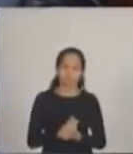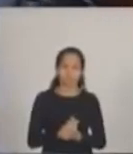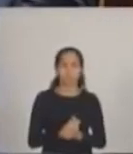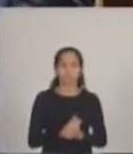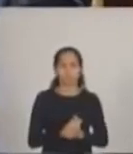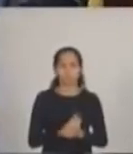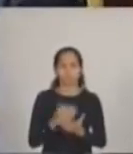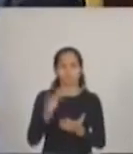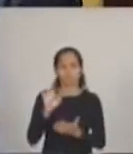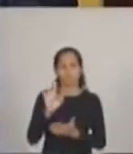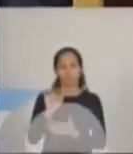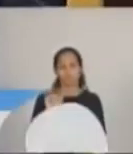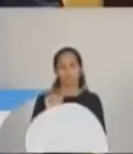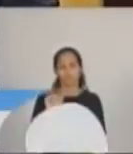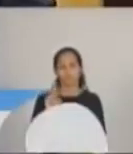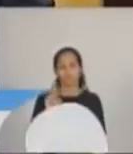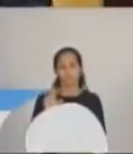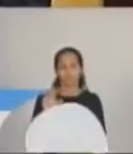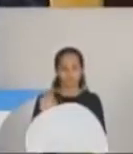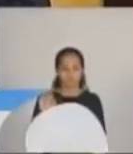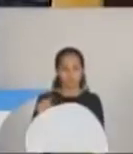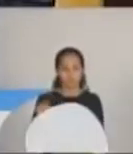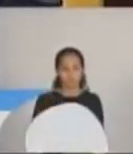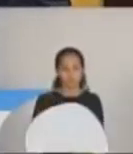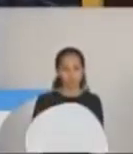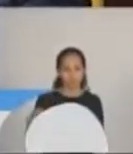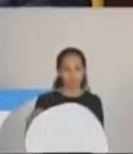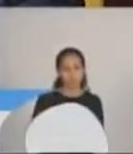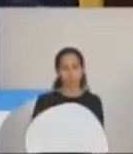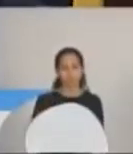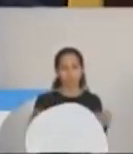Justiça, Fabrício Gandini, e como membro